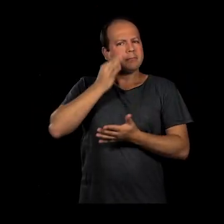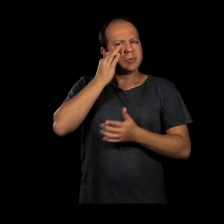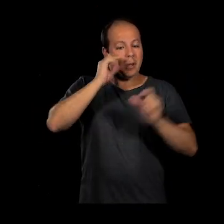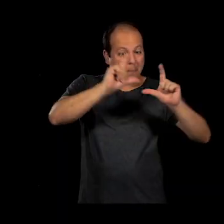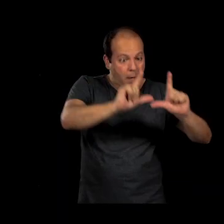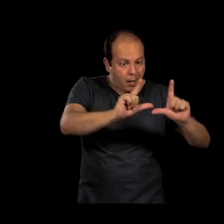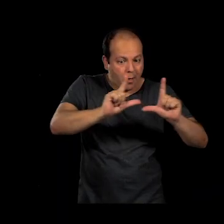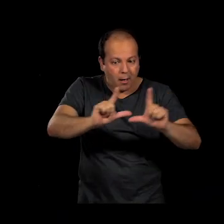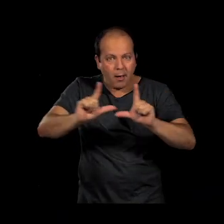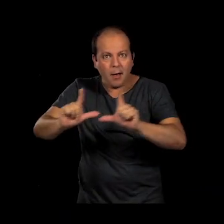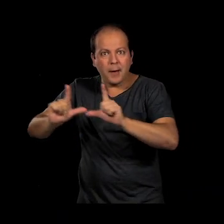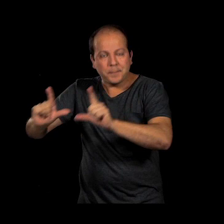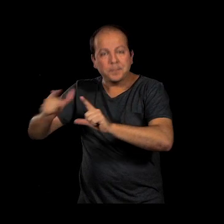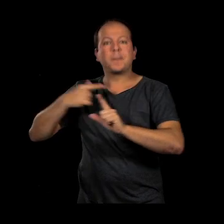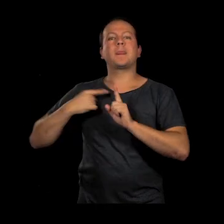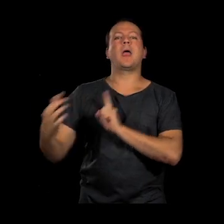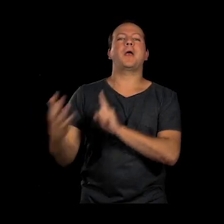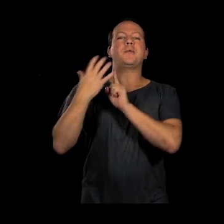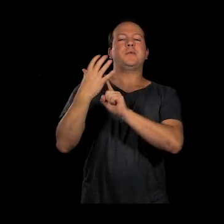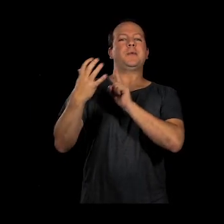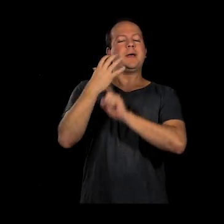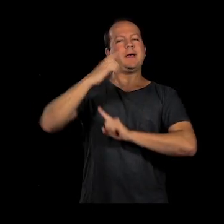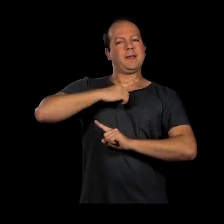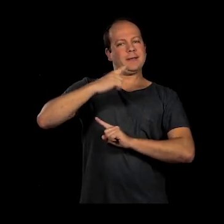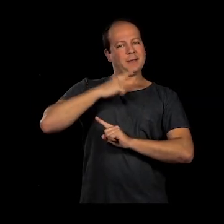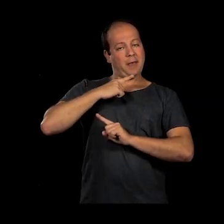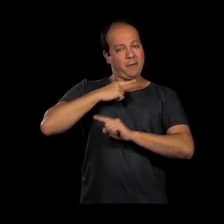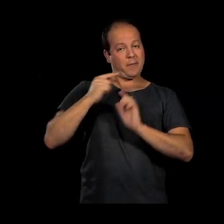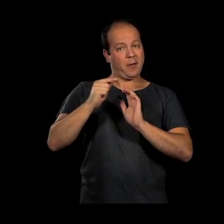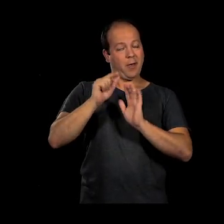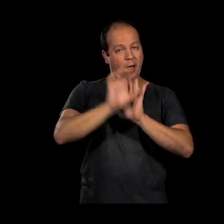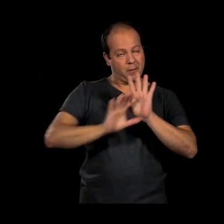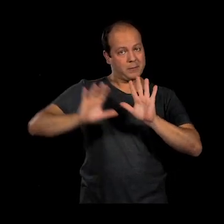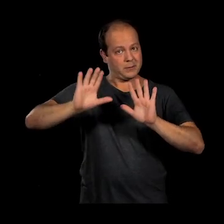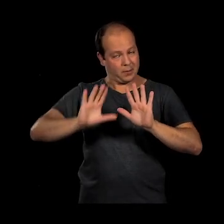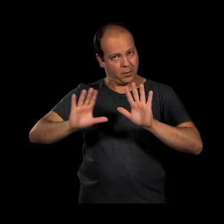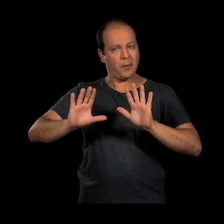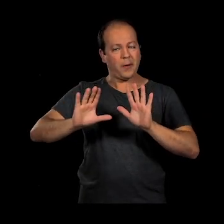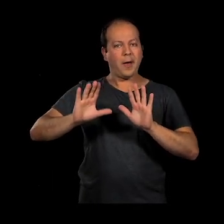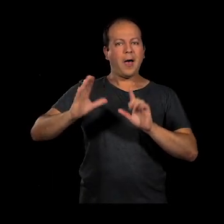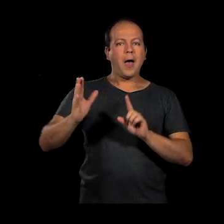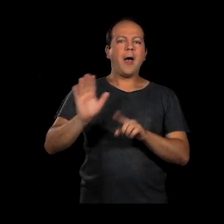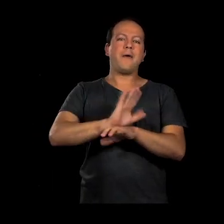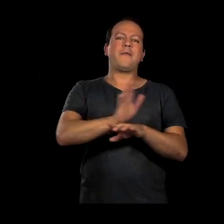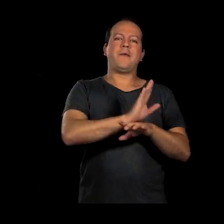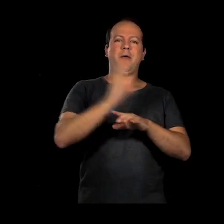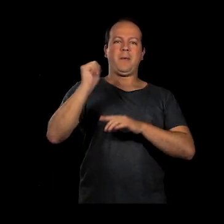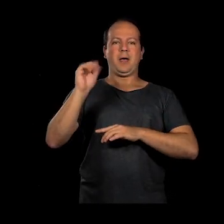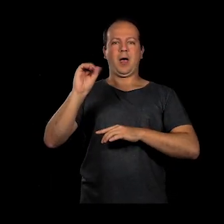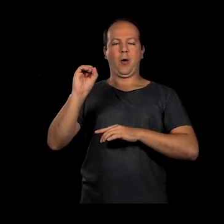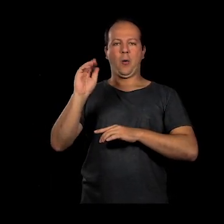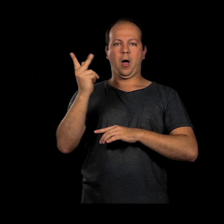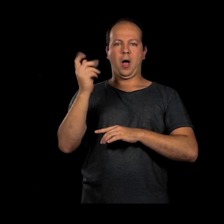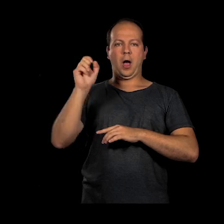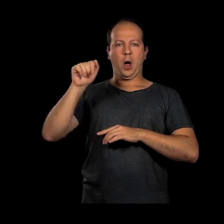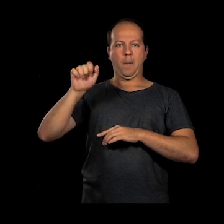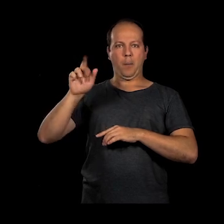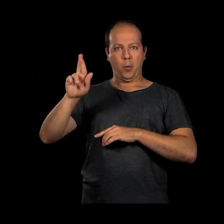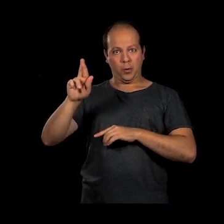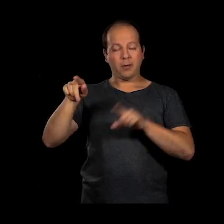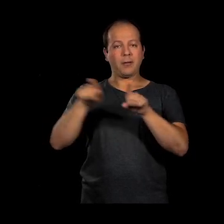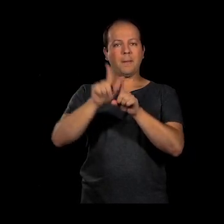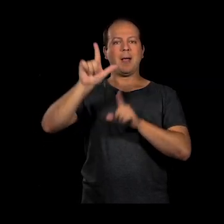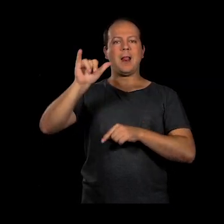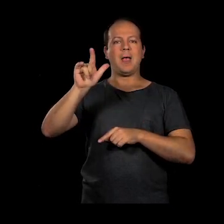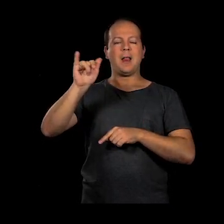a quadro. Uma grande influência que eu tive, que me levou também para a animação, foram os filmes do Karl Hamburger com a Lili Fonseca, o